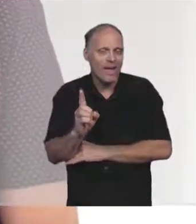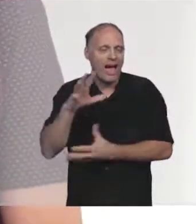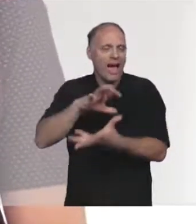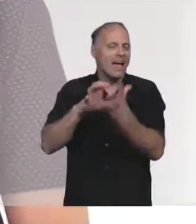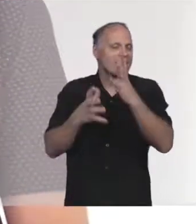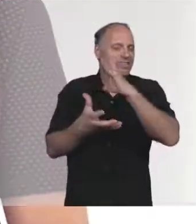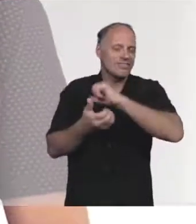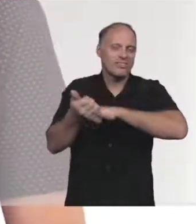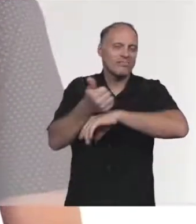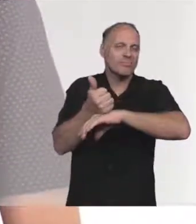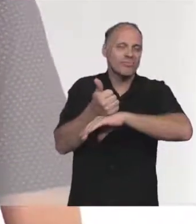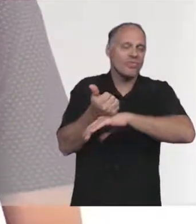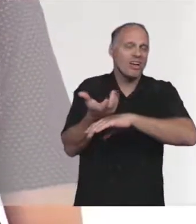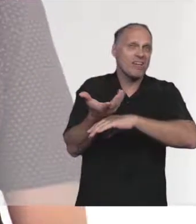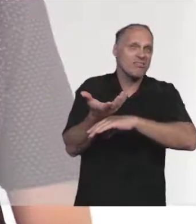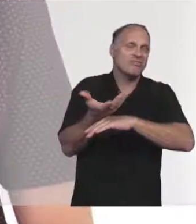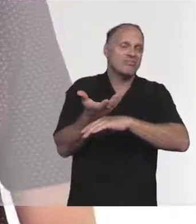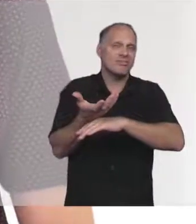Ou artistas